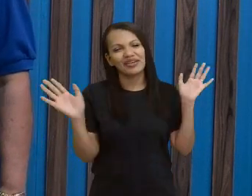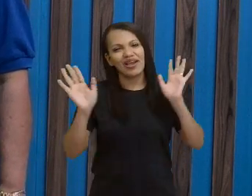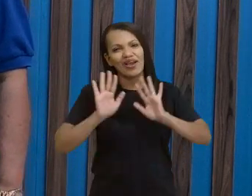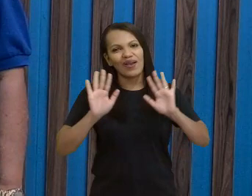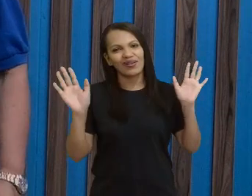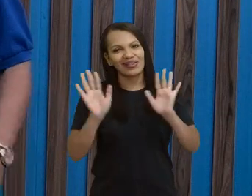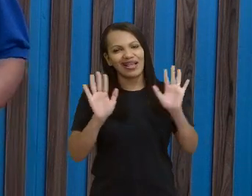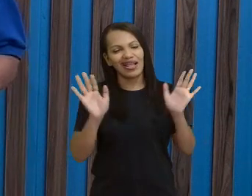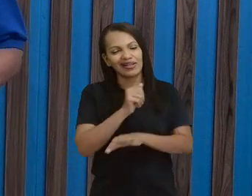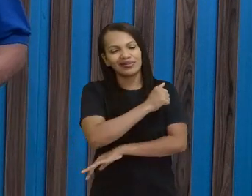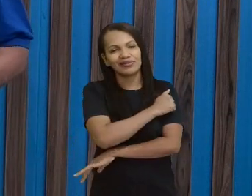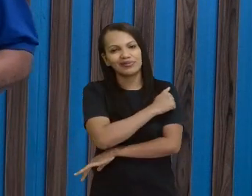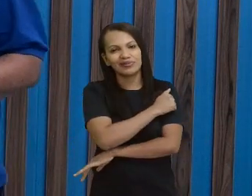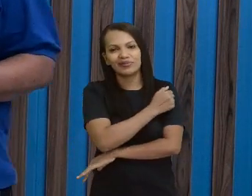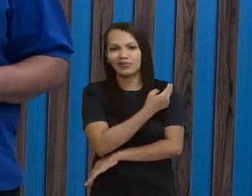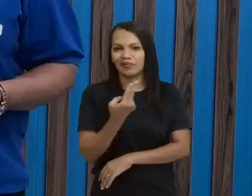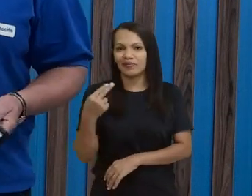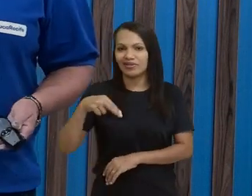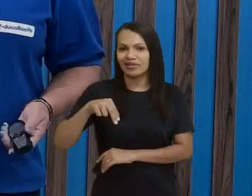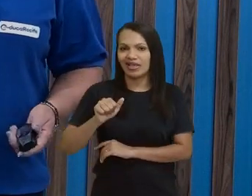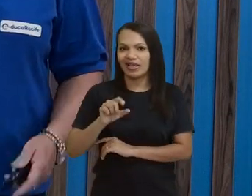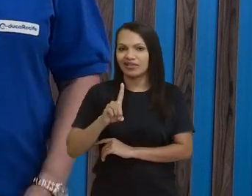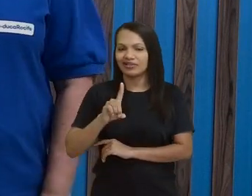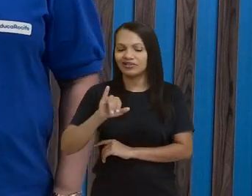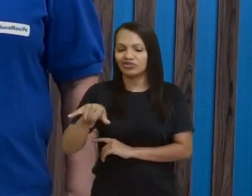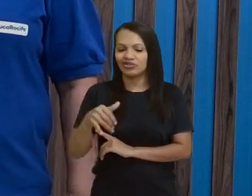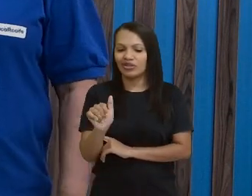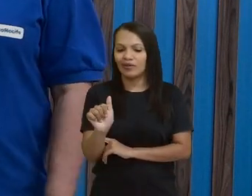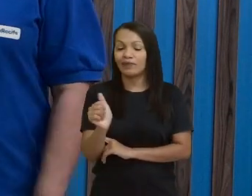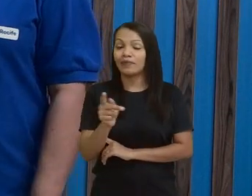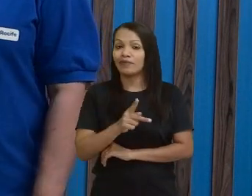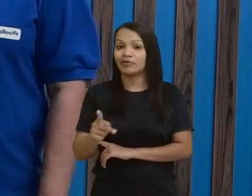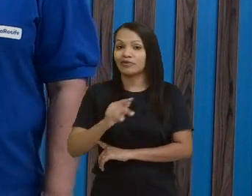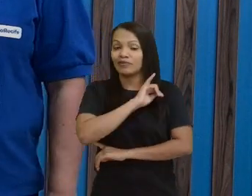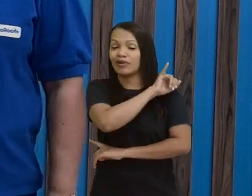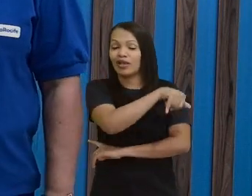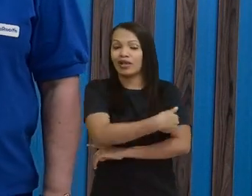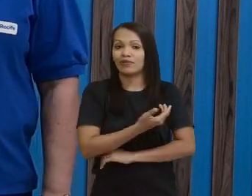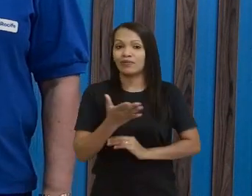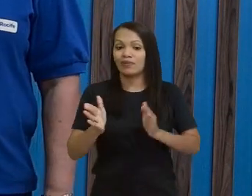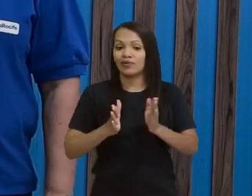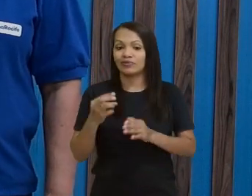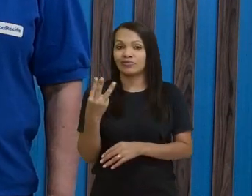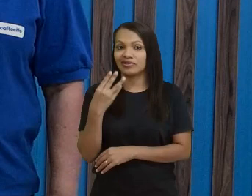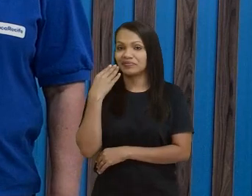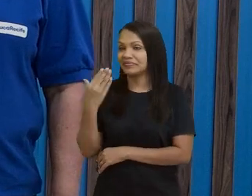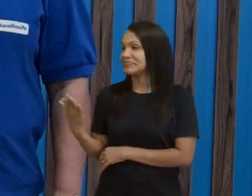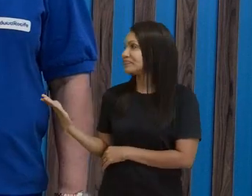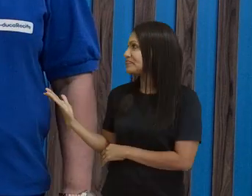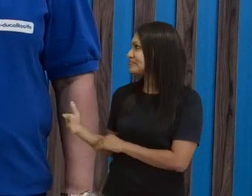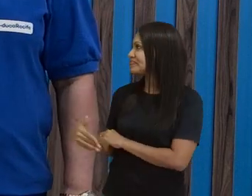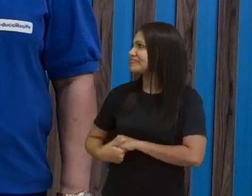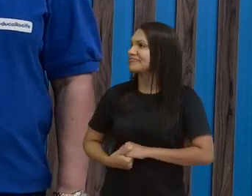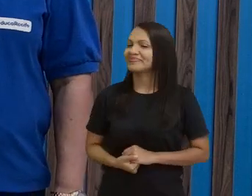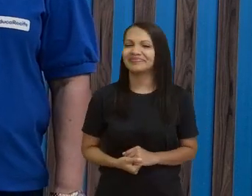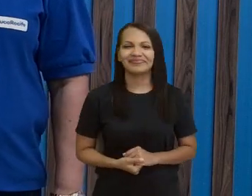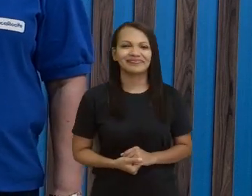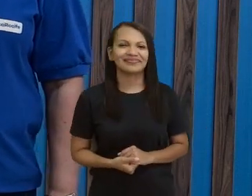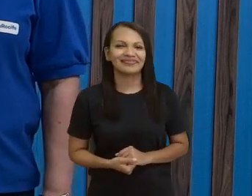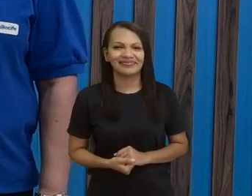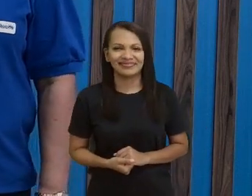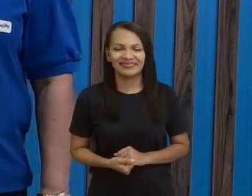Olá, pessoal. Eu me chamo Nádia, professora do EJA, módulo 3. Meu sinal é